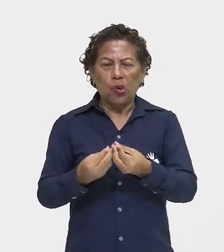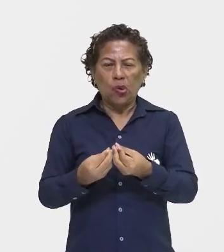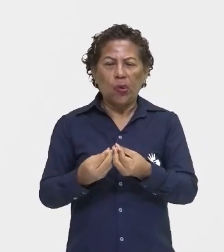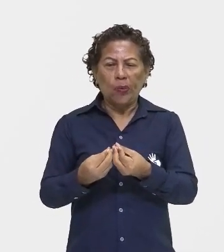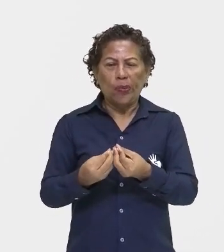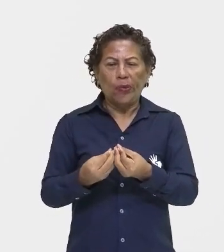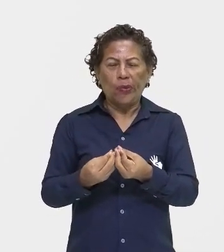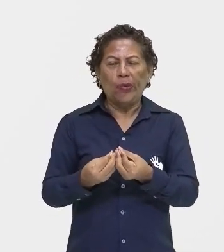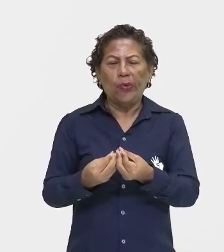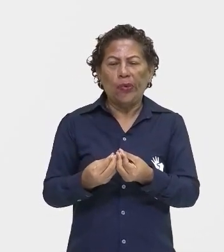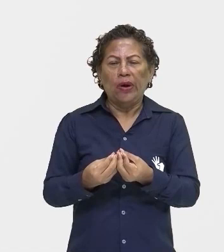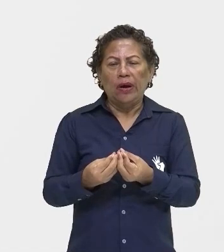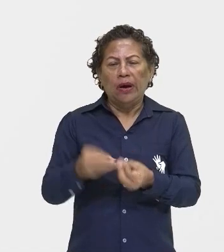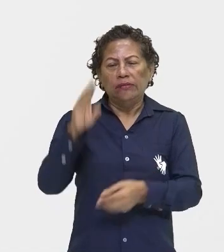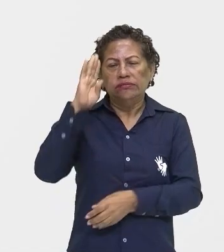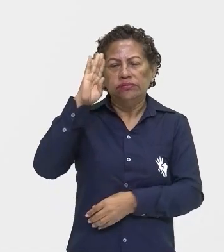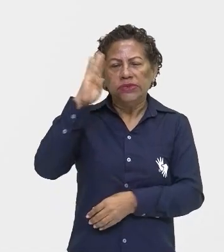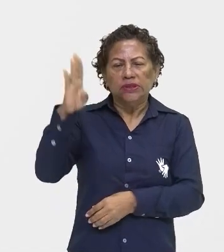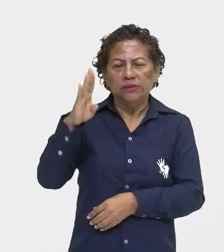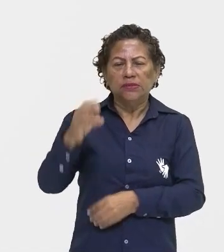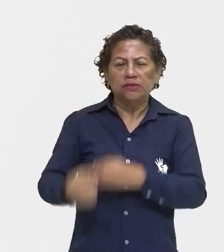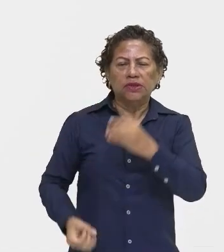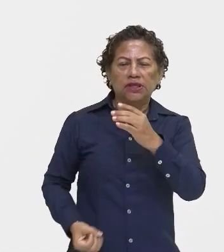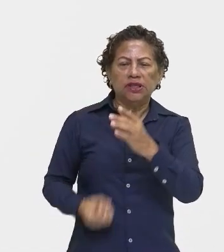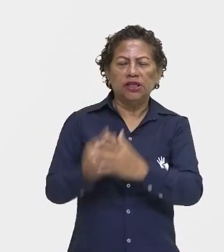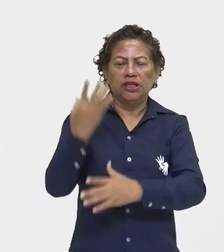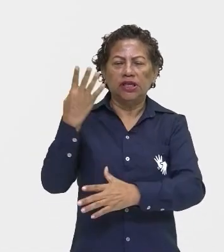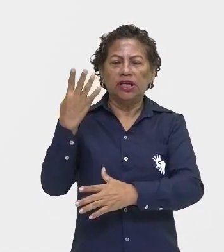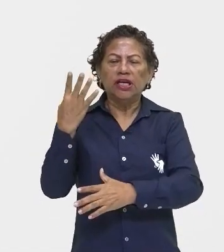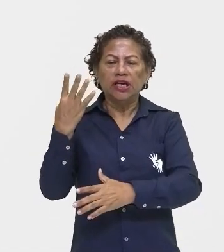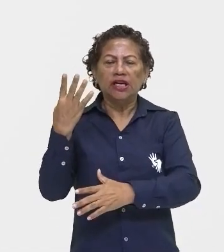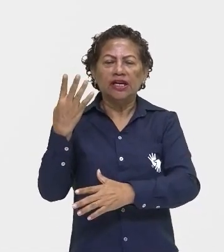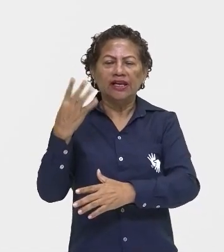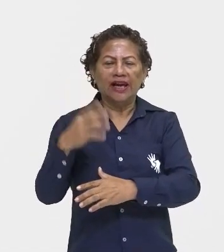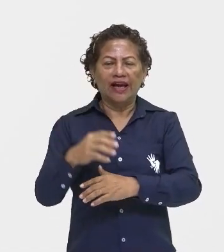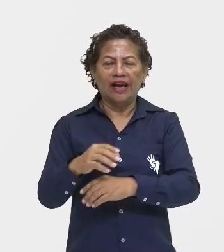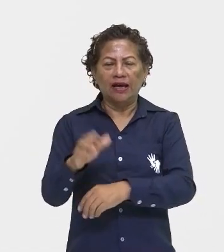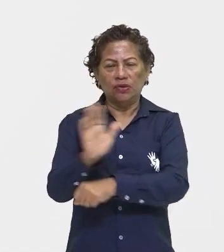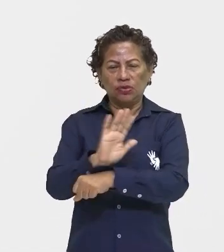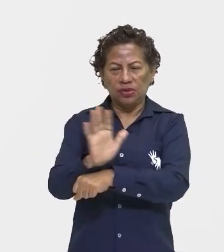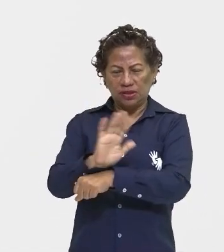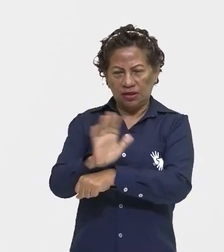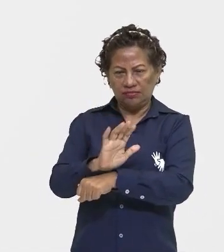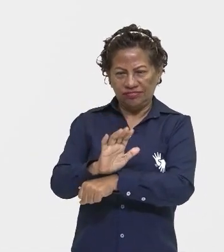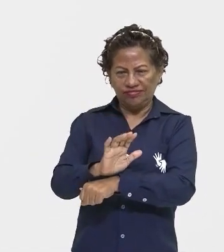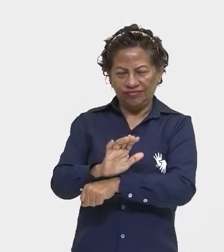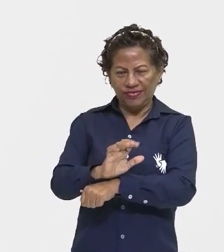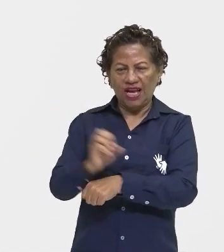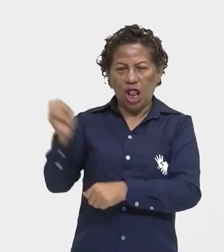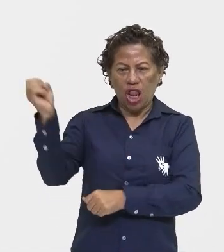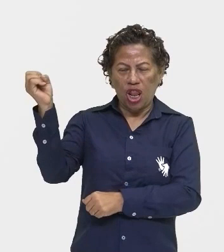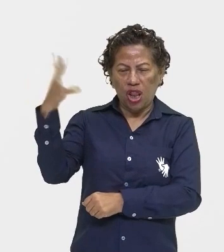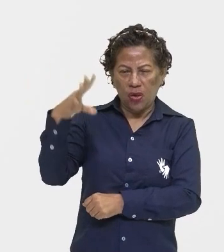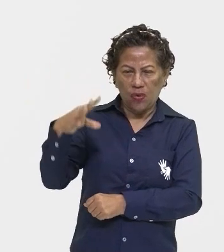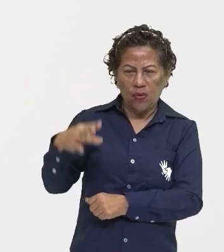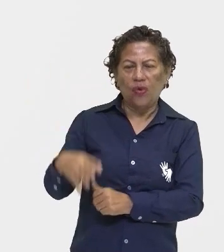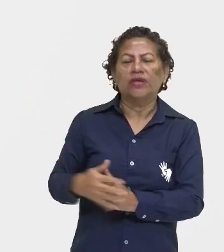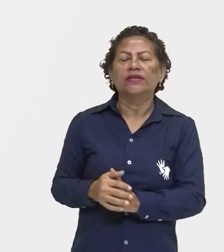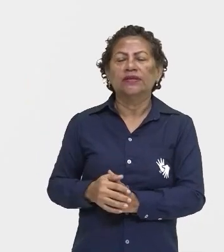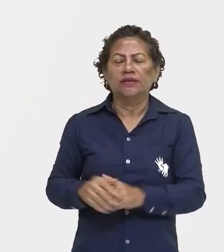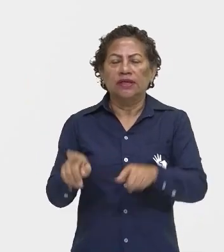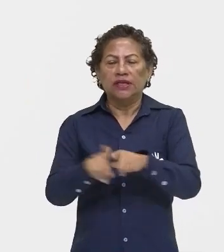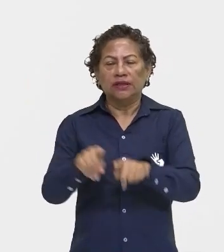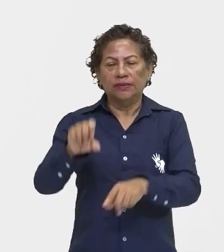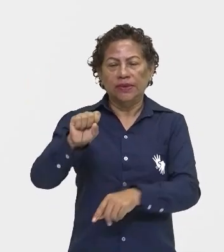criariam tecnicamente o cinema. Luz e sombra, reflexão e refração, os estudos